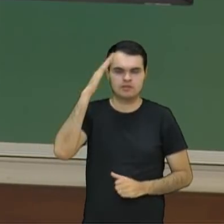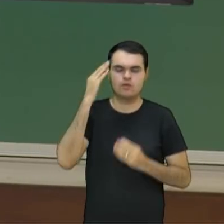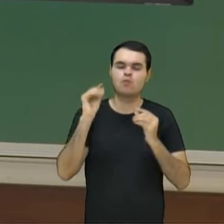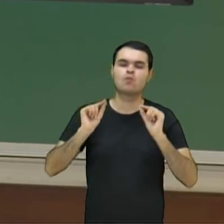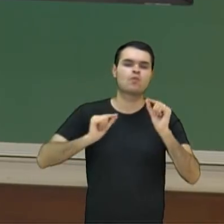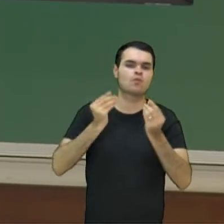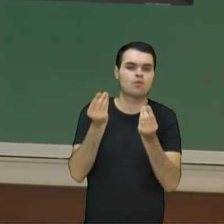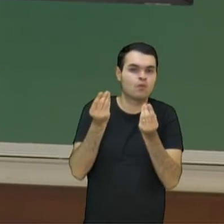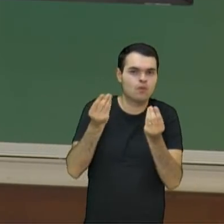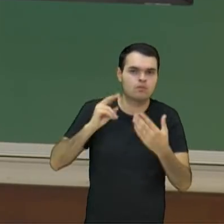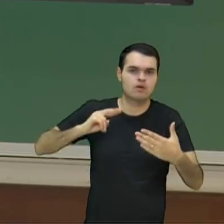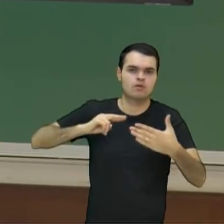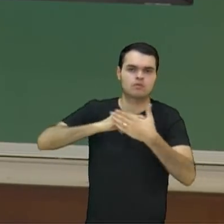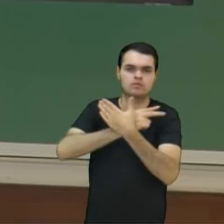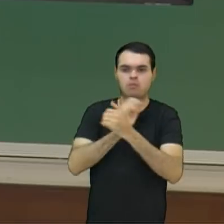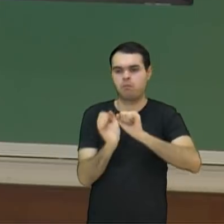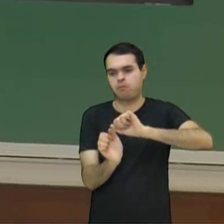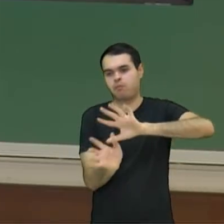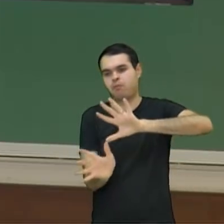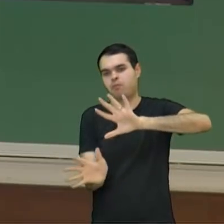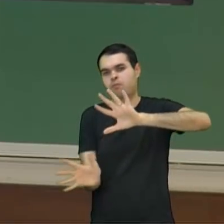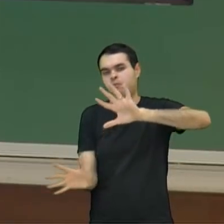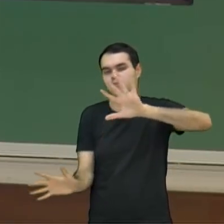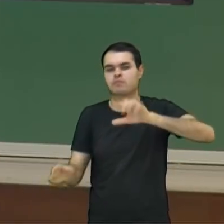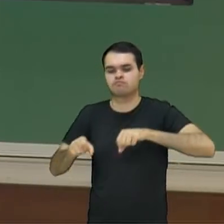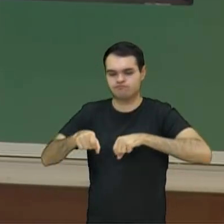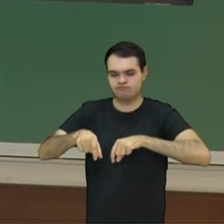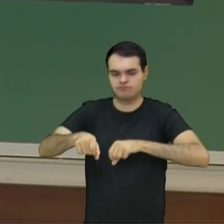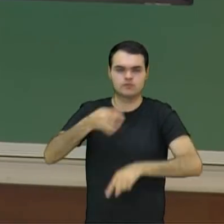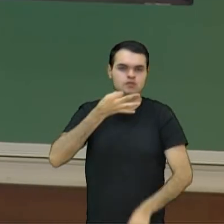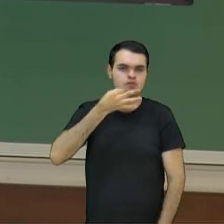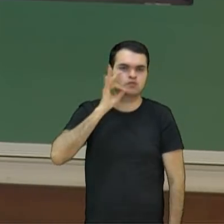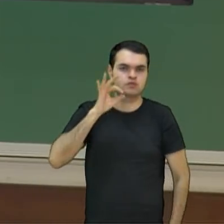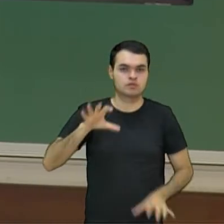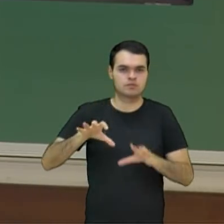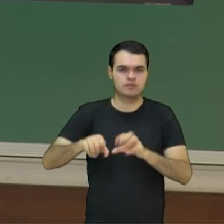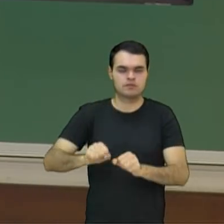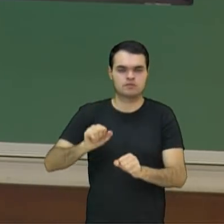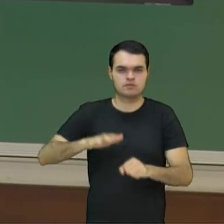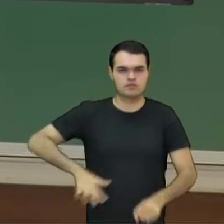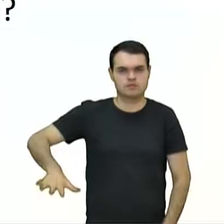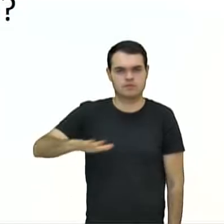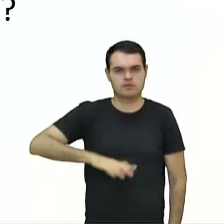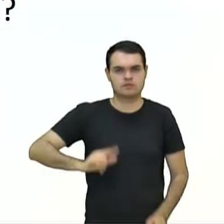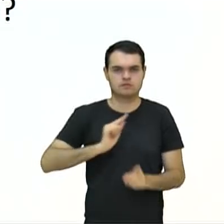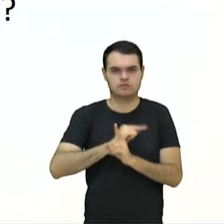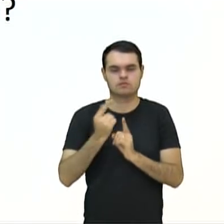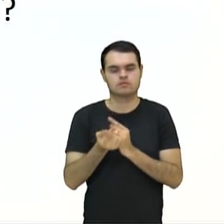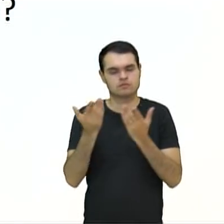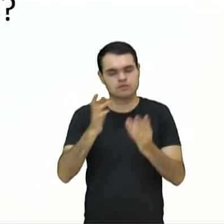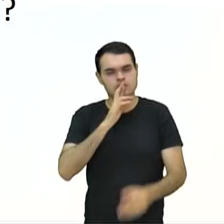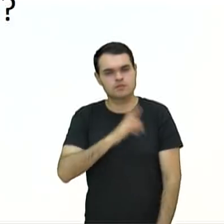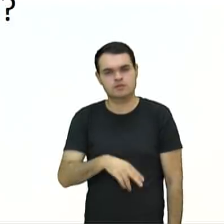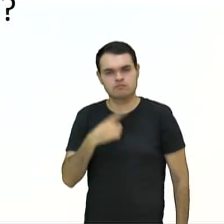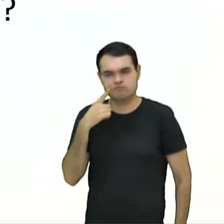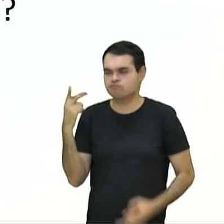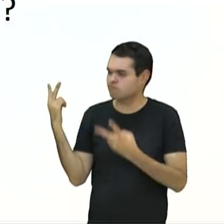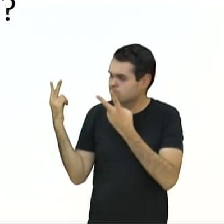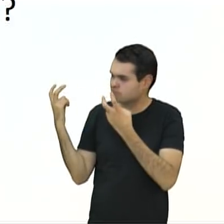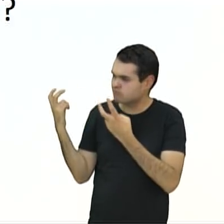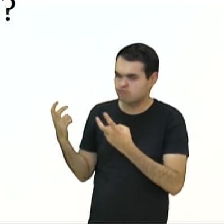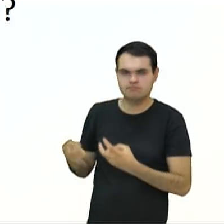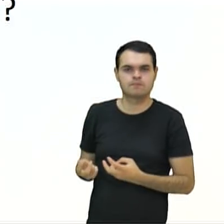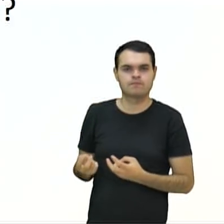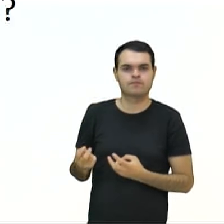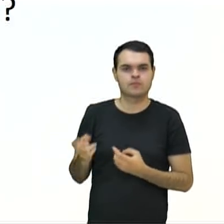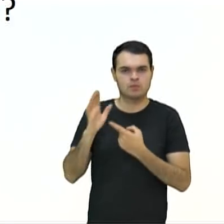aconteceu esse espalhamento ali da produção de café na ocupação do espaço geográfico. E aí vocês vão responder lá, observando esse mapa